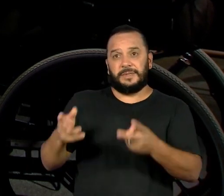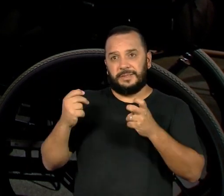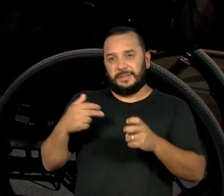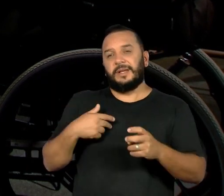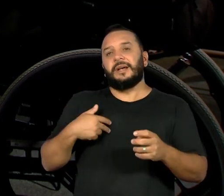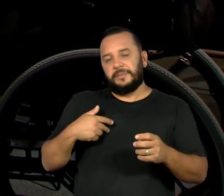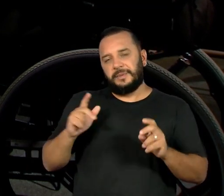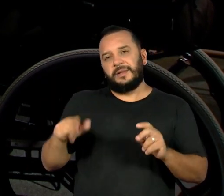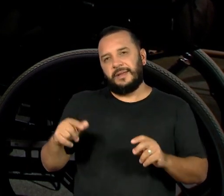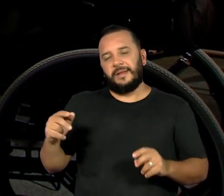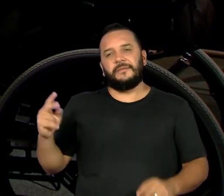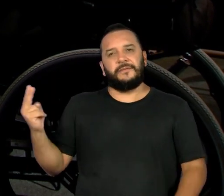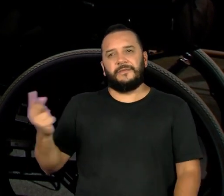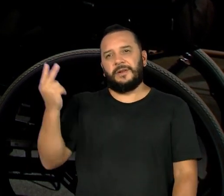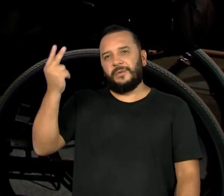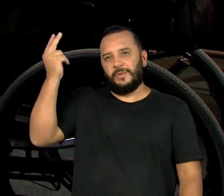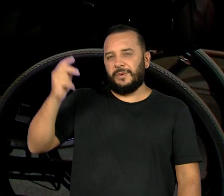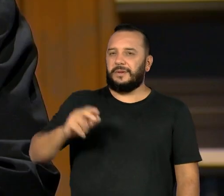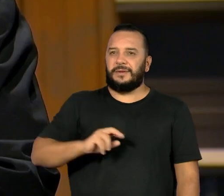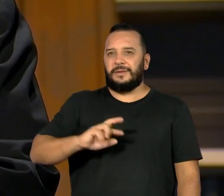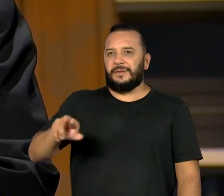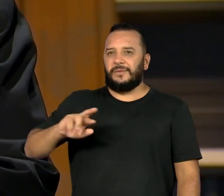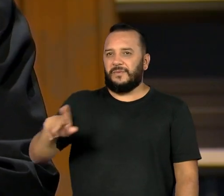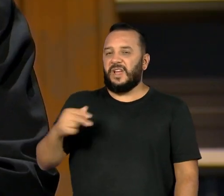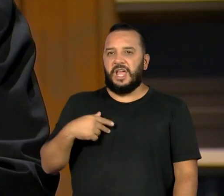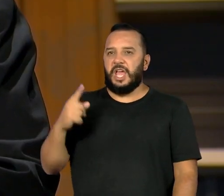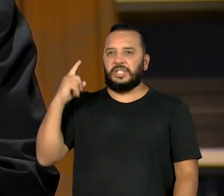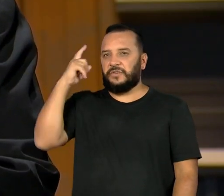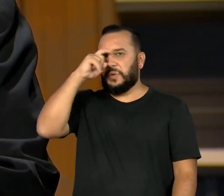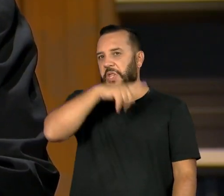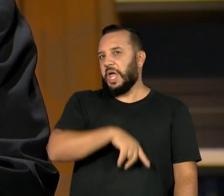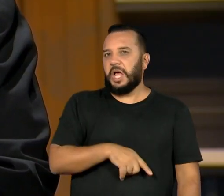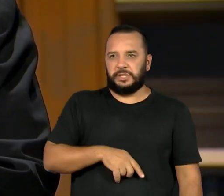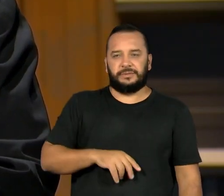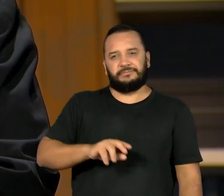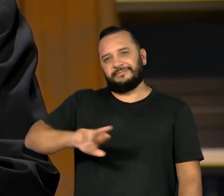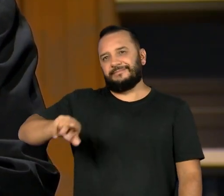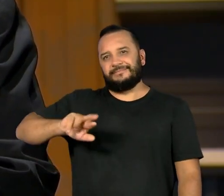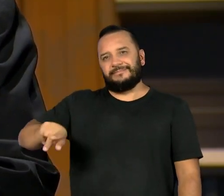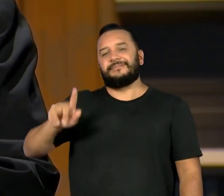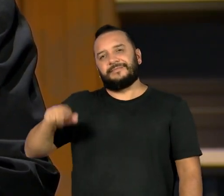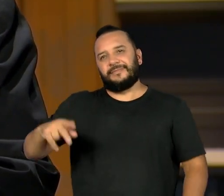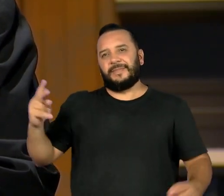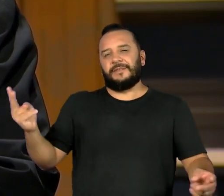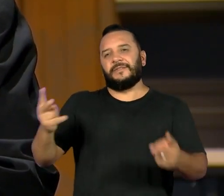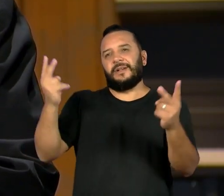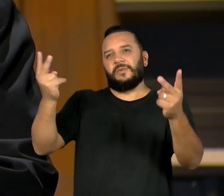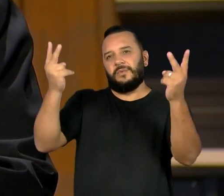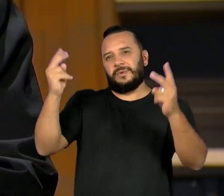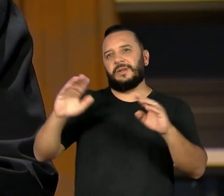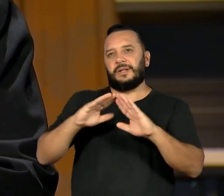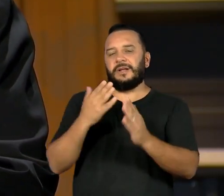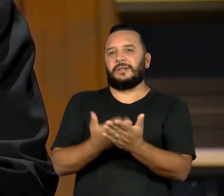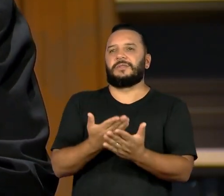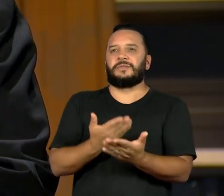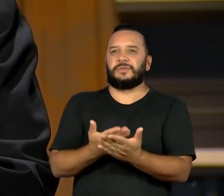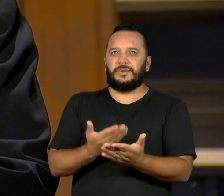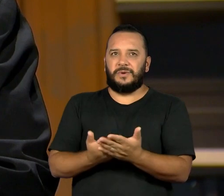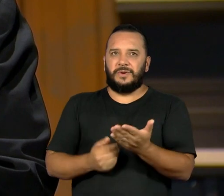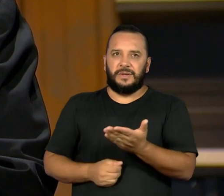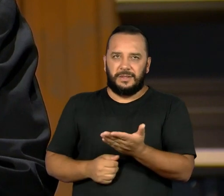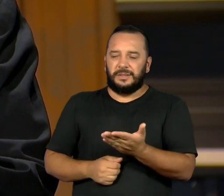como um valor, e não como um dificultador para que a escola entregue lá